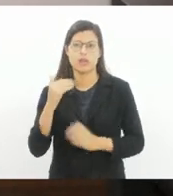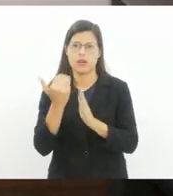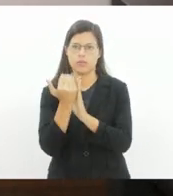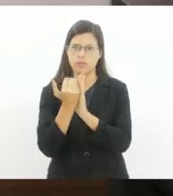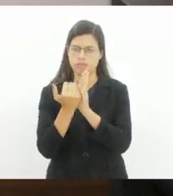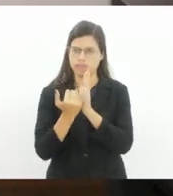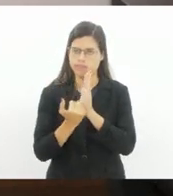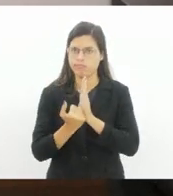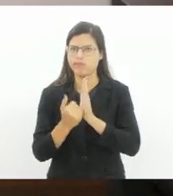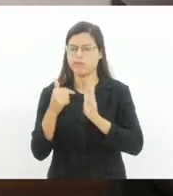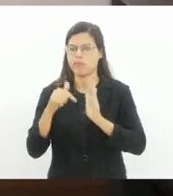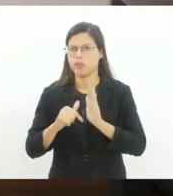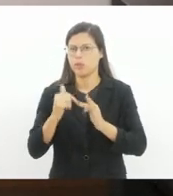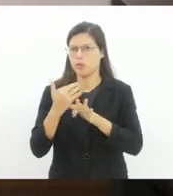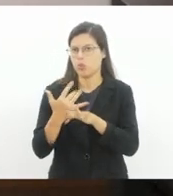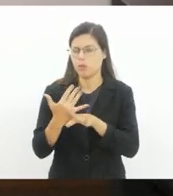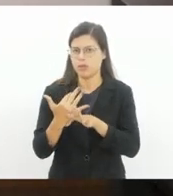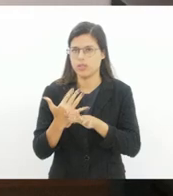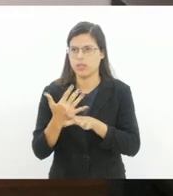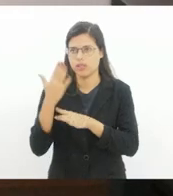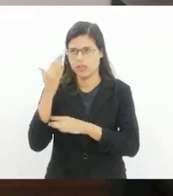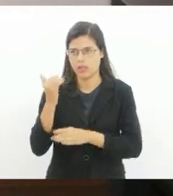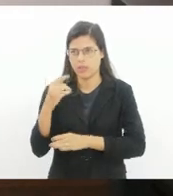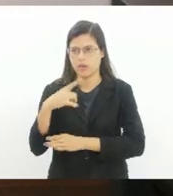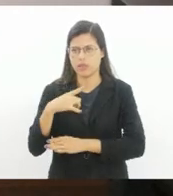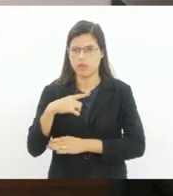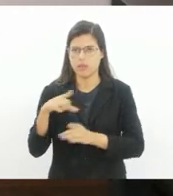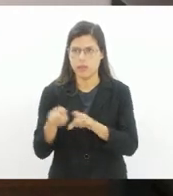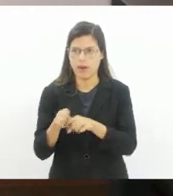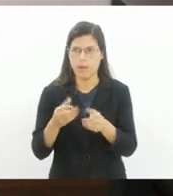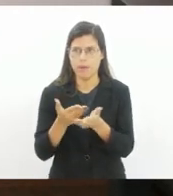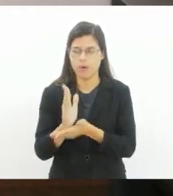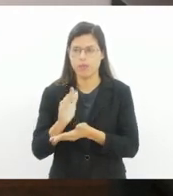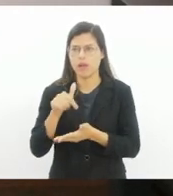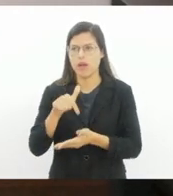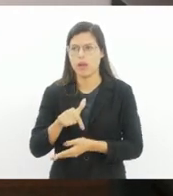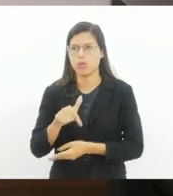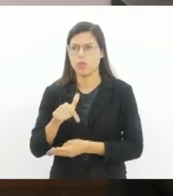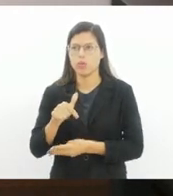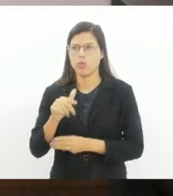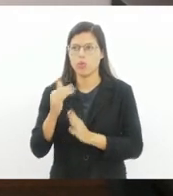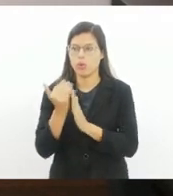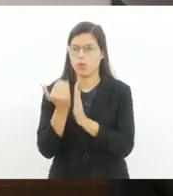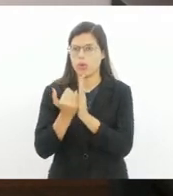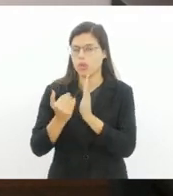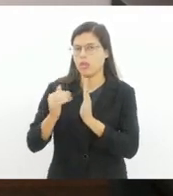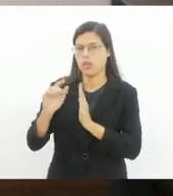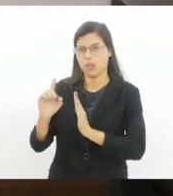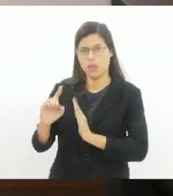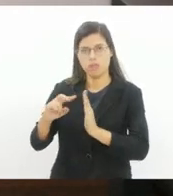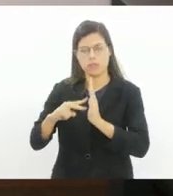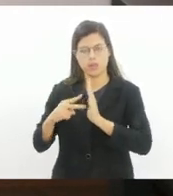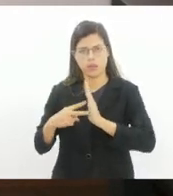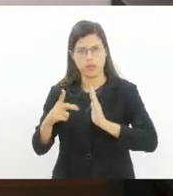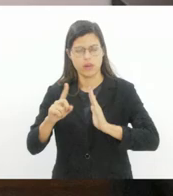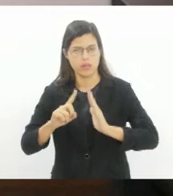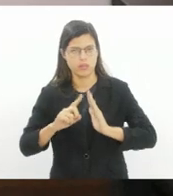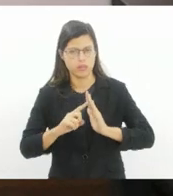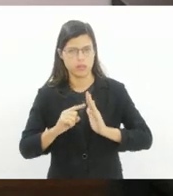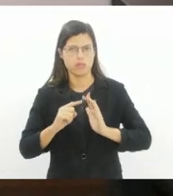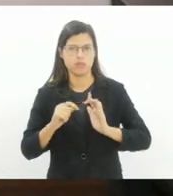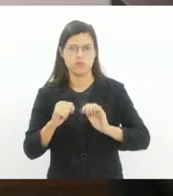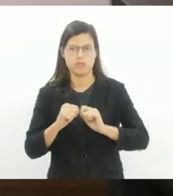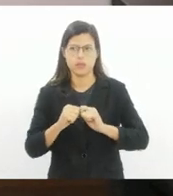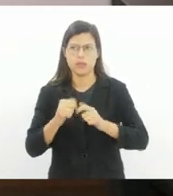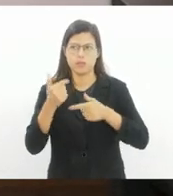Consentimento e Violência. A gente sabe que, recentemente, a gente teve também aprovado em âmbito nacional o protocolo Não é Não, mas a gente acredita que a gente fez um